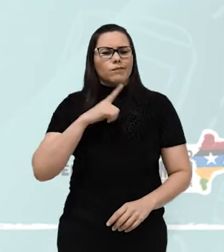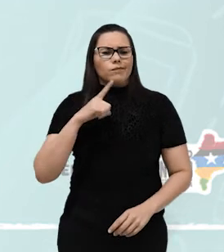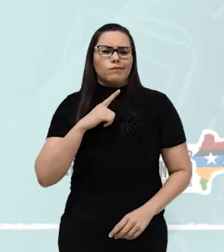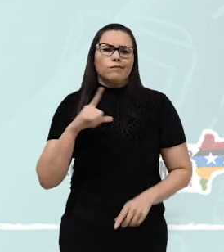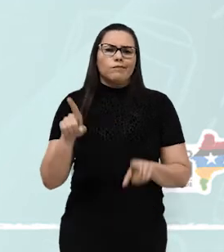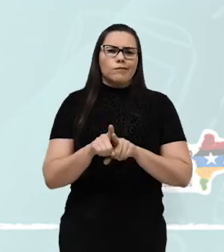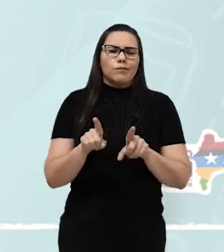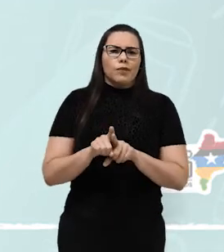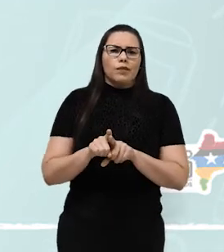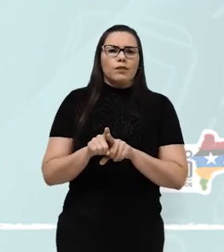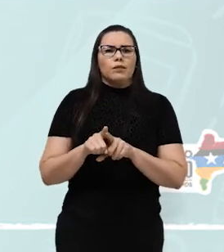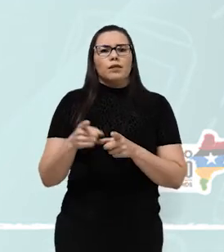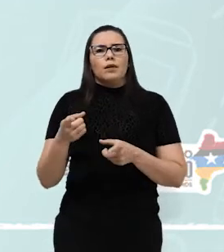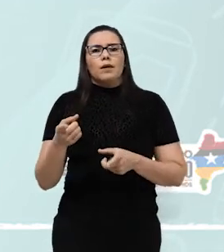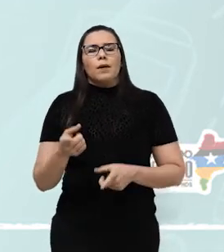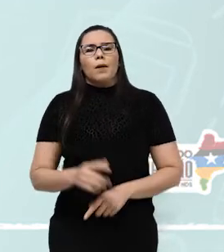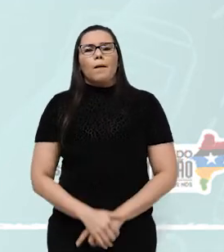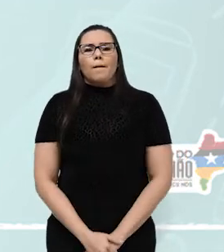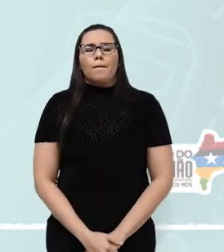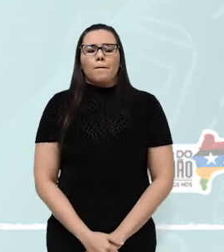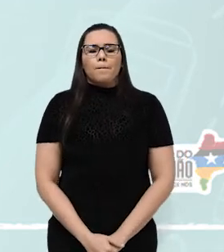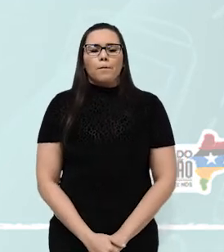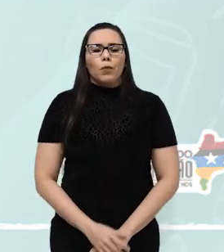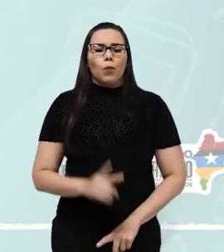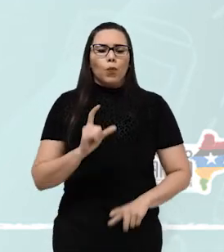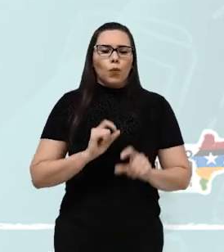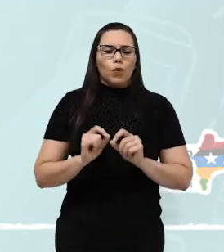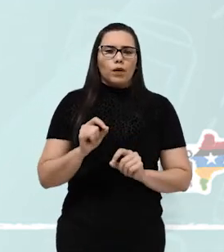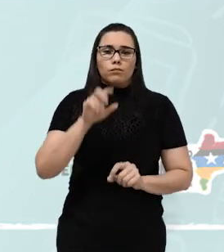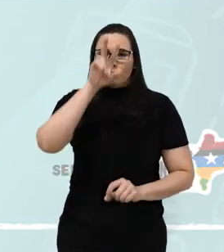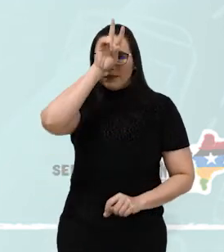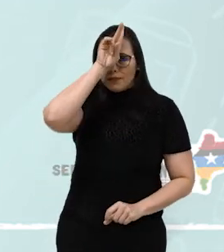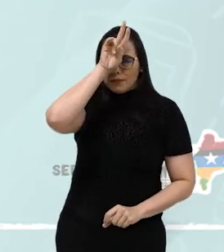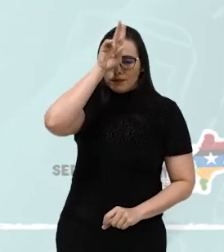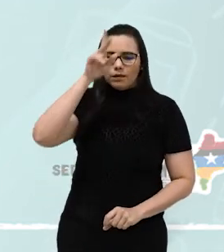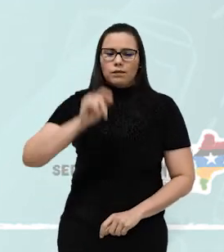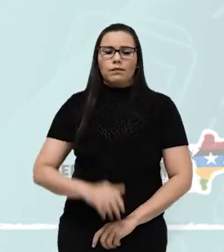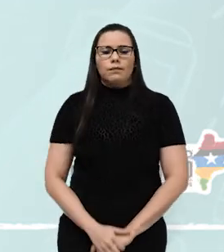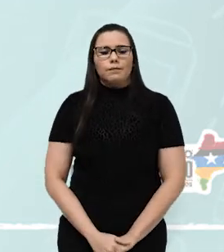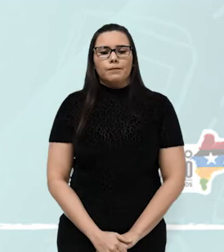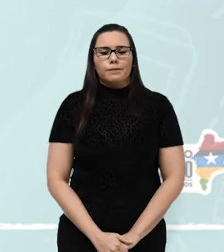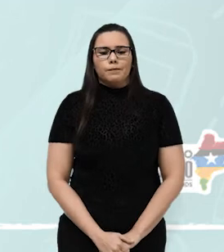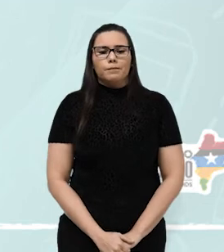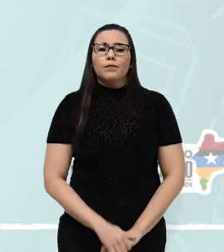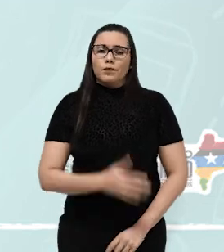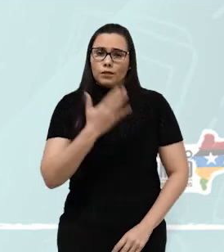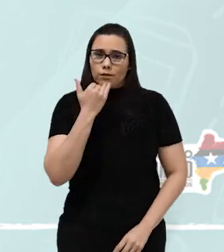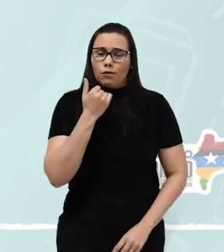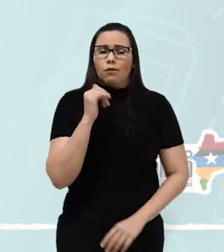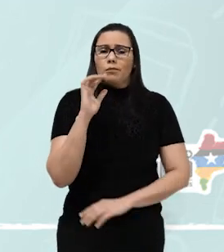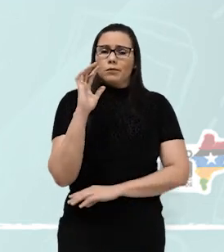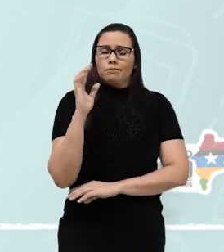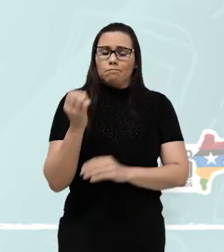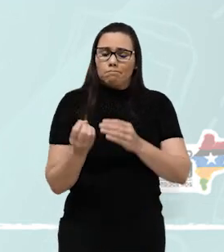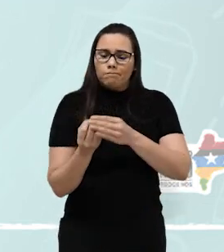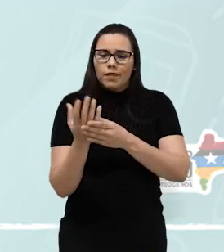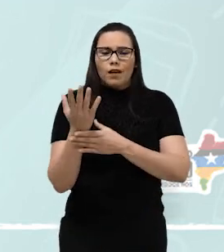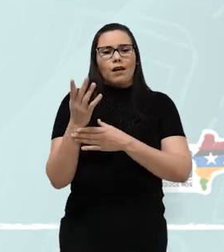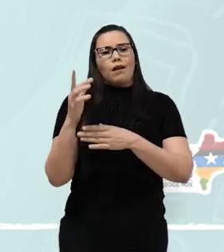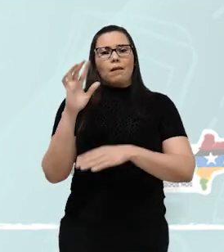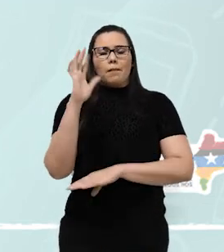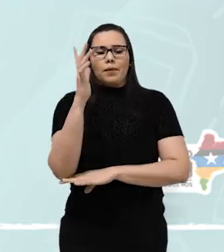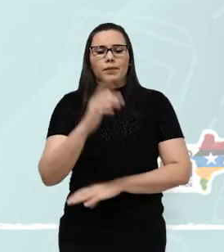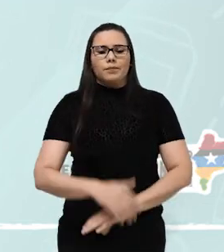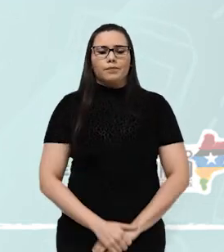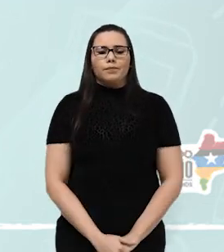Esses indivíduos eles vão se alimentar. Agora, será que toda essa energia que está aqui nos indivíduos